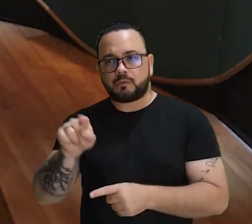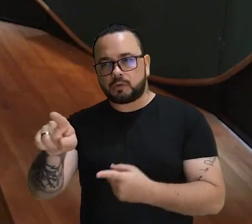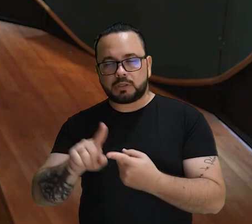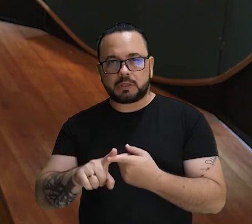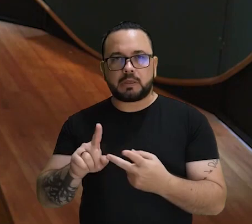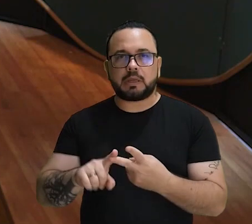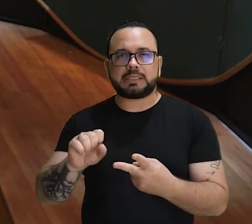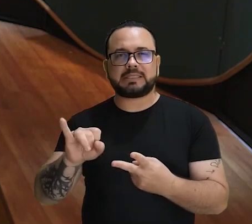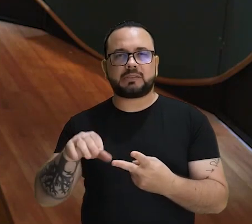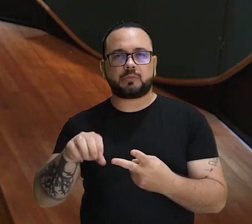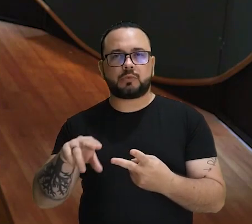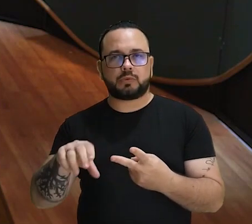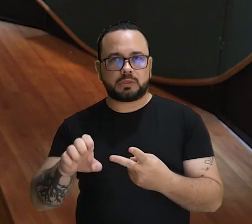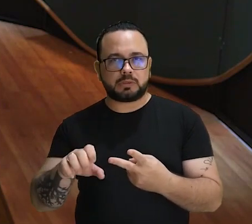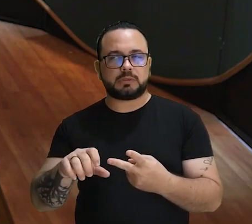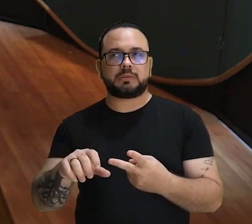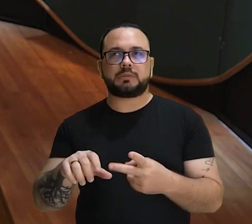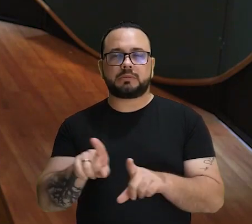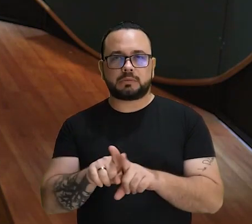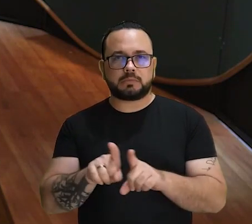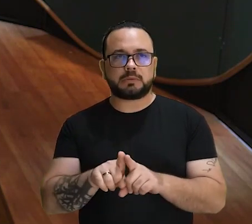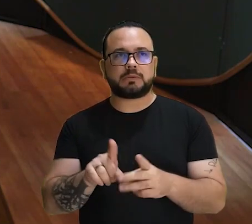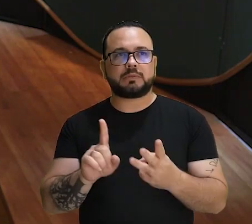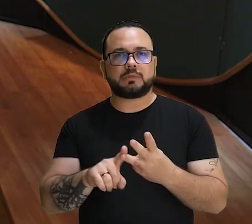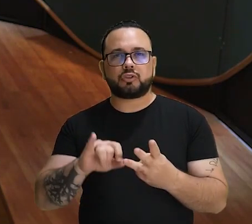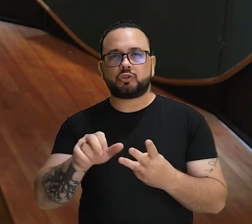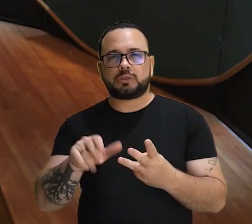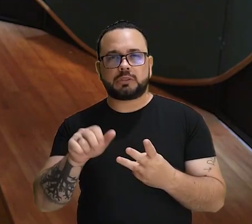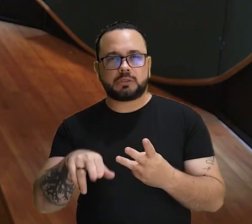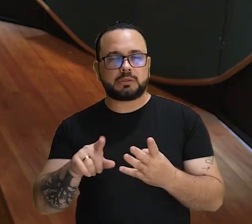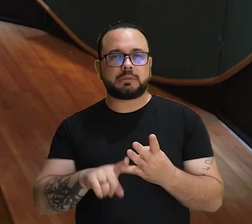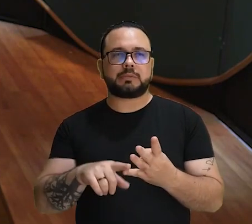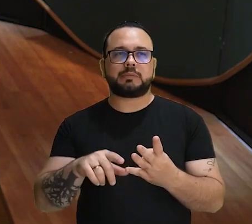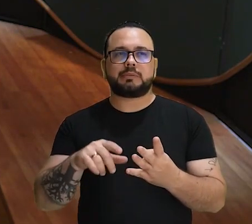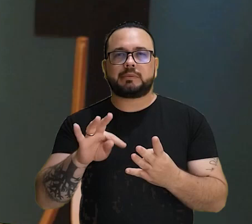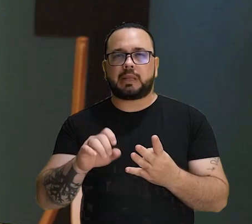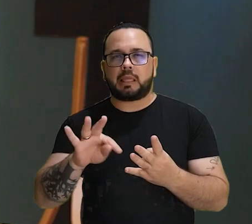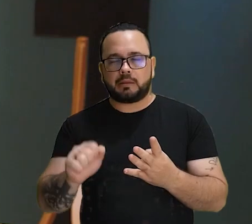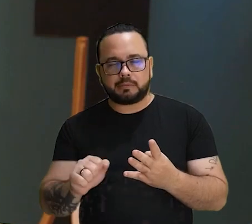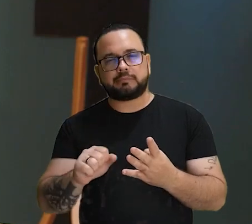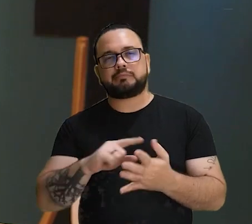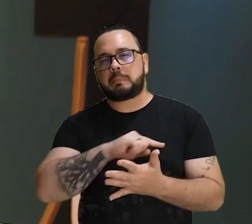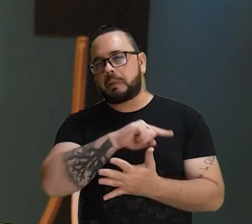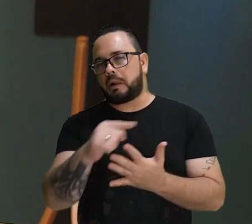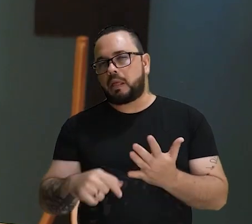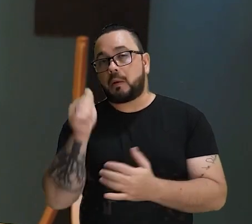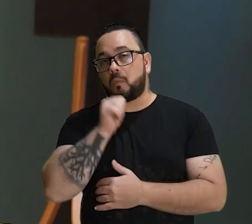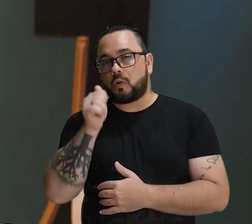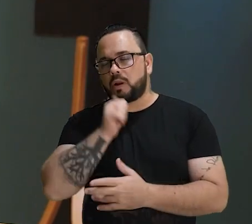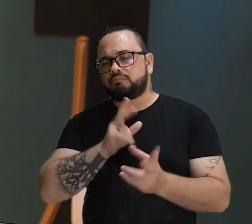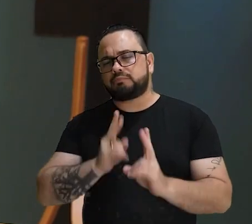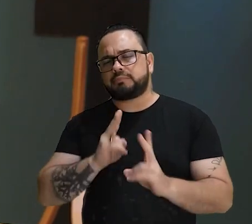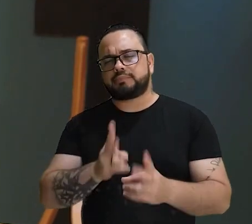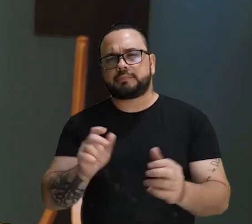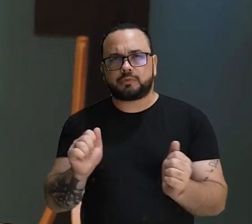Assim, você, a Simone Sou... Priscila Brigante, Simone Julian, Tata Fernandes, muita sempre. Gente. Sempre. Então, ele,